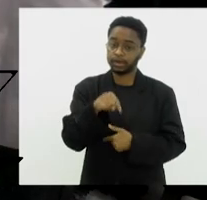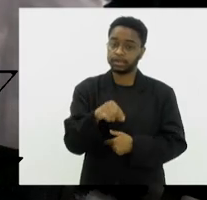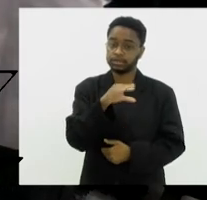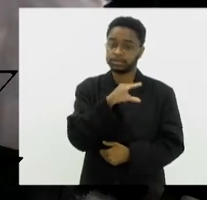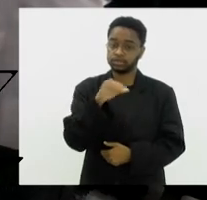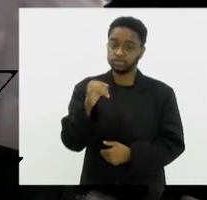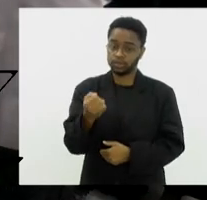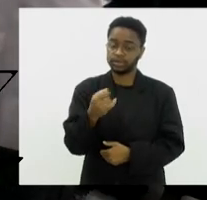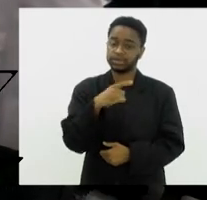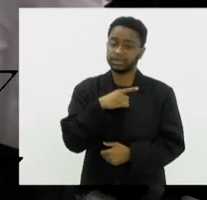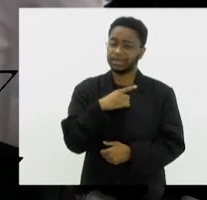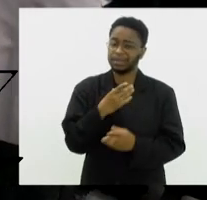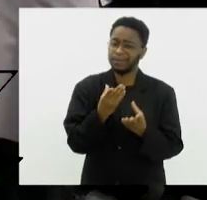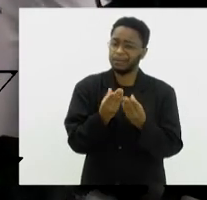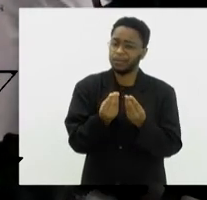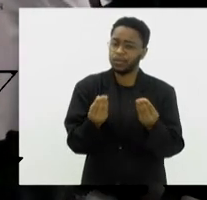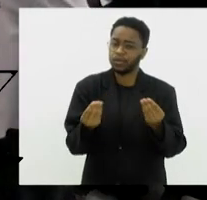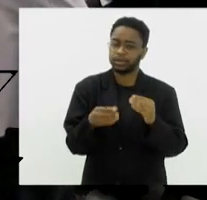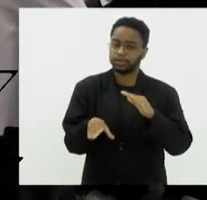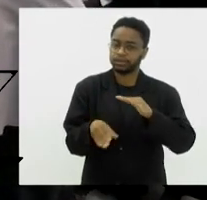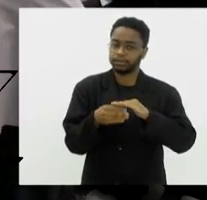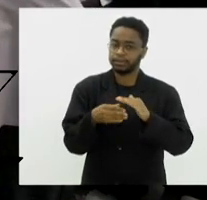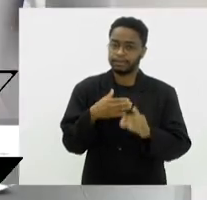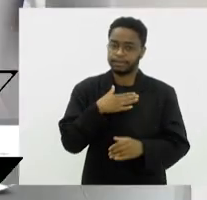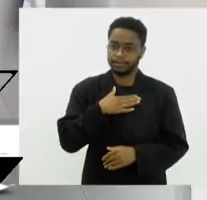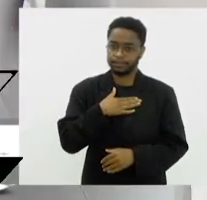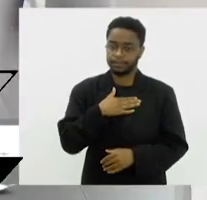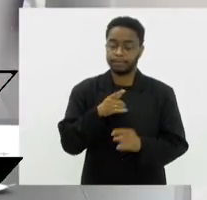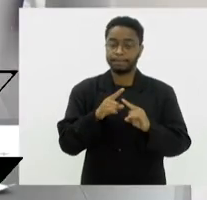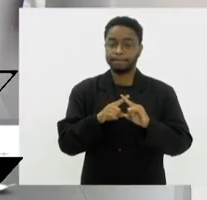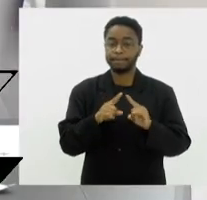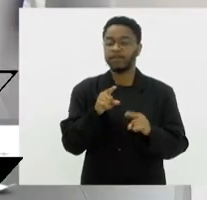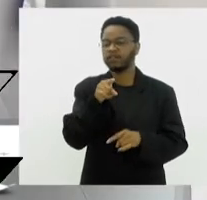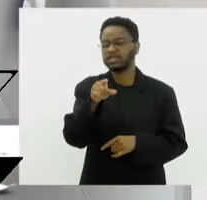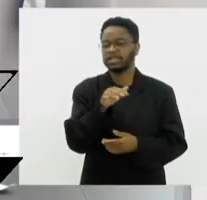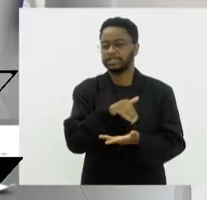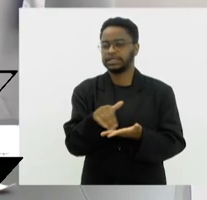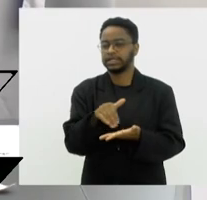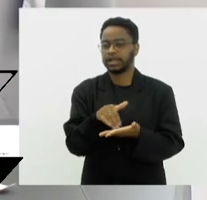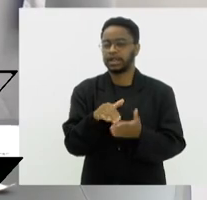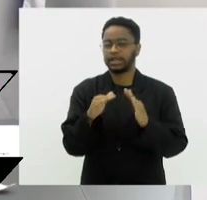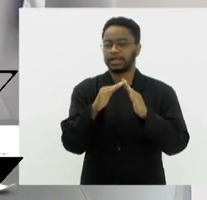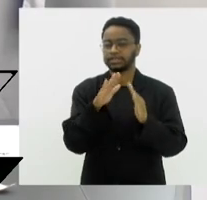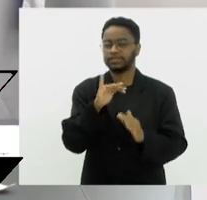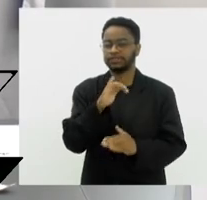muita emenda de minha autoria. Vai ser o secretário da Casa Civil da Prefeitura de Campo Frio.